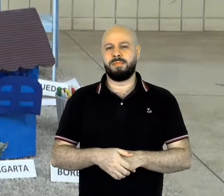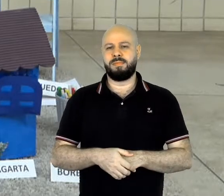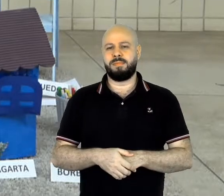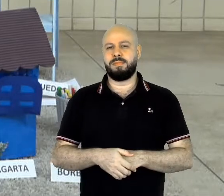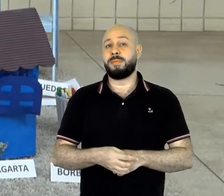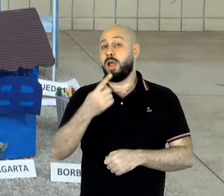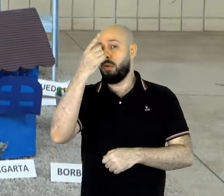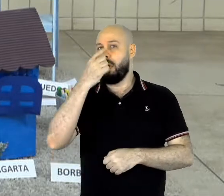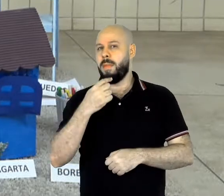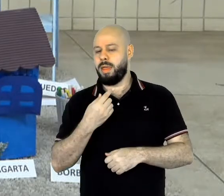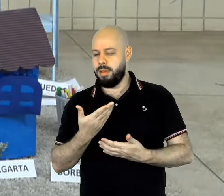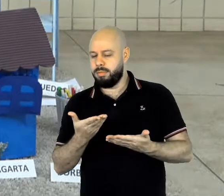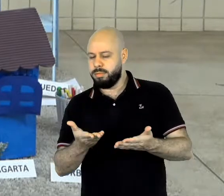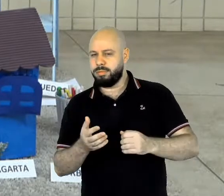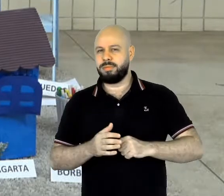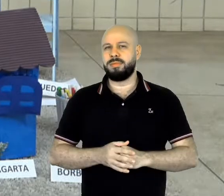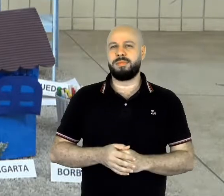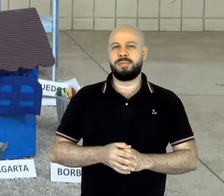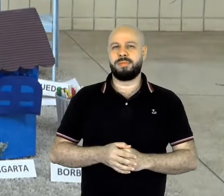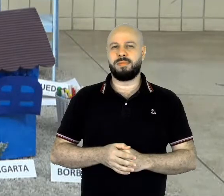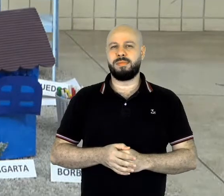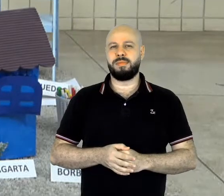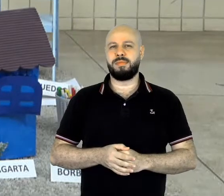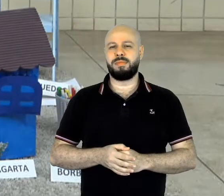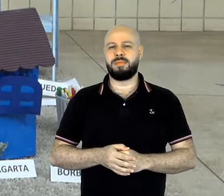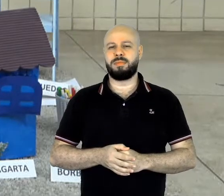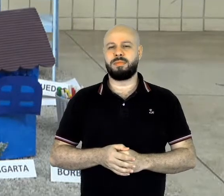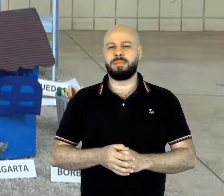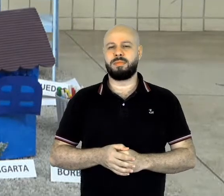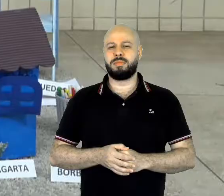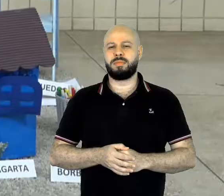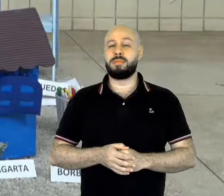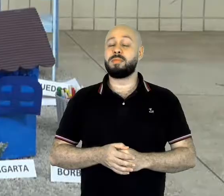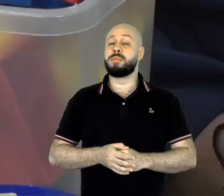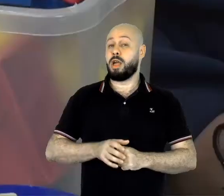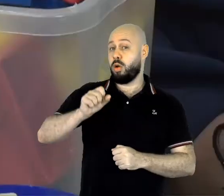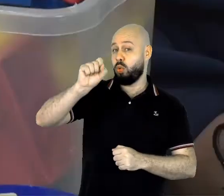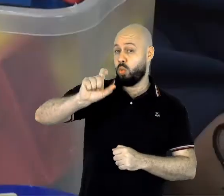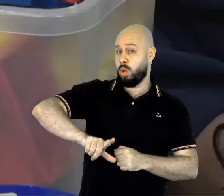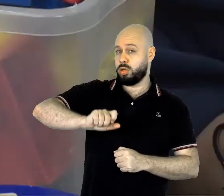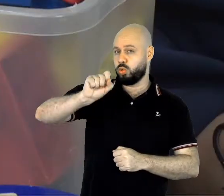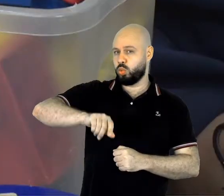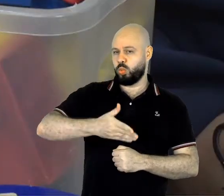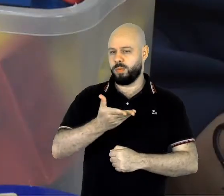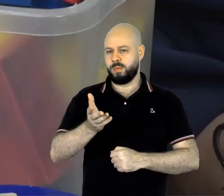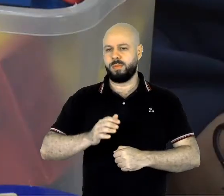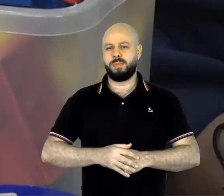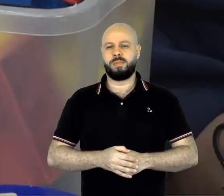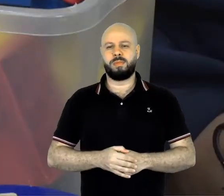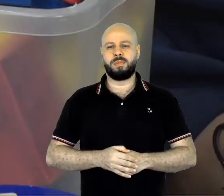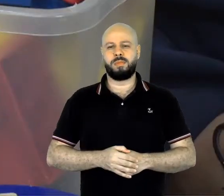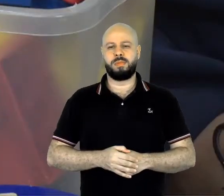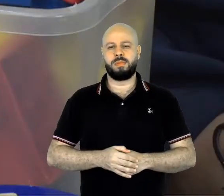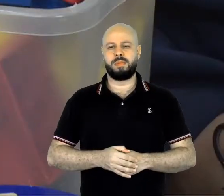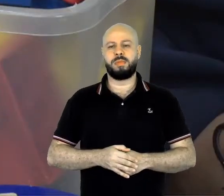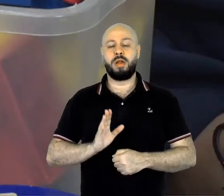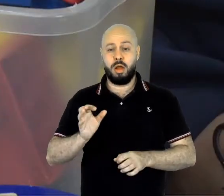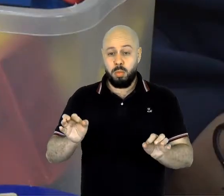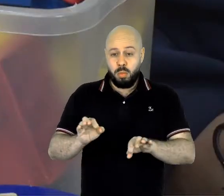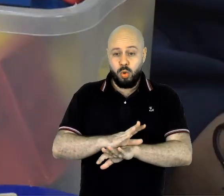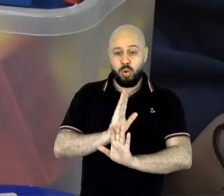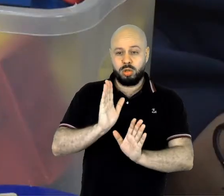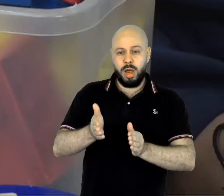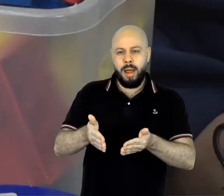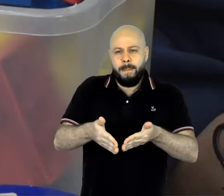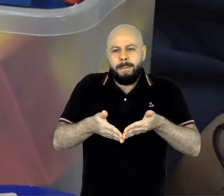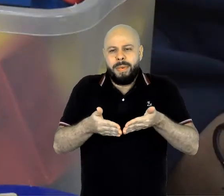o amarelo e também azul. Feito isso, você vai pedir para a sua criança